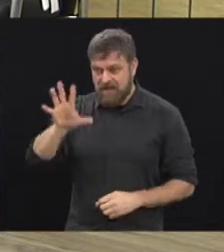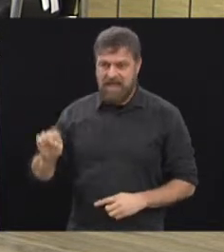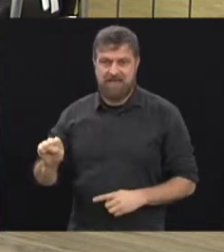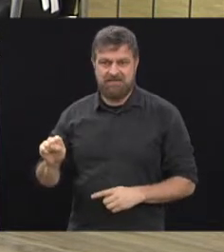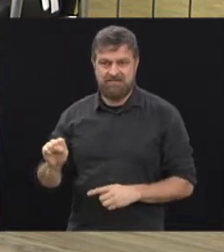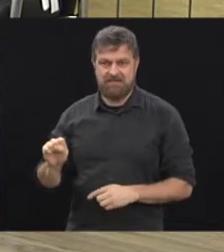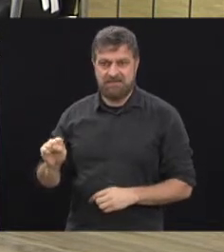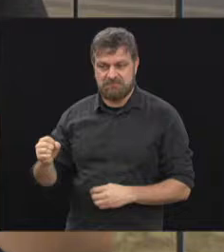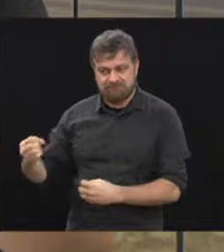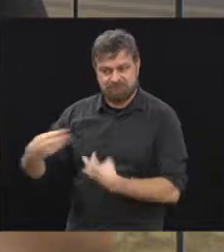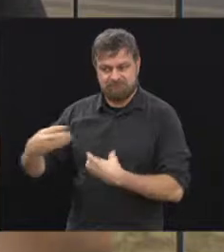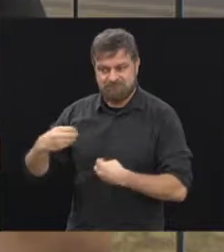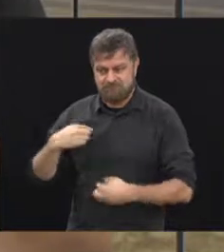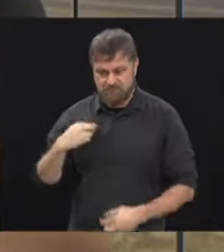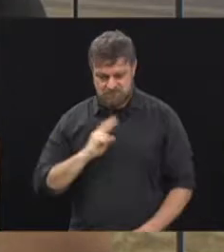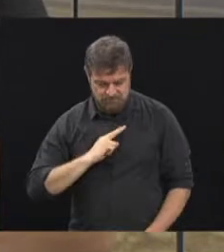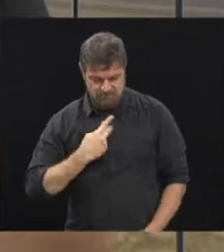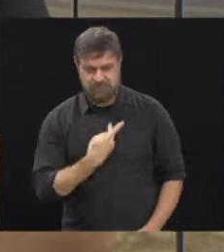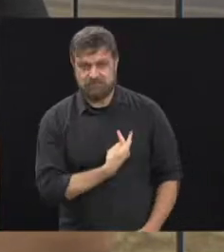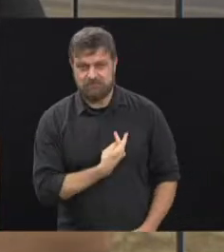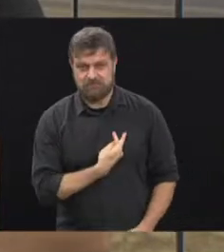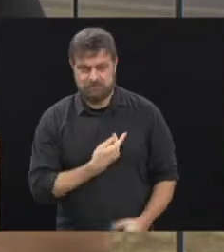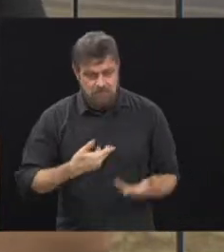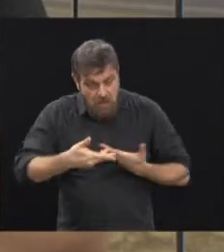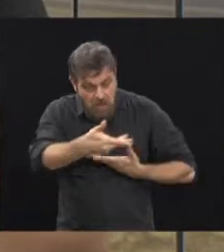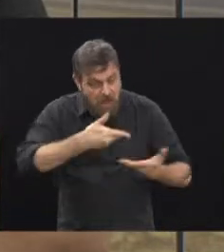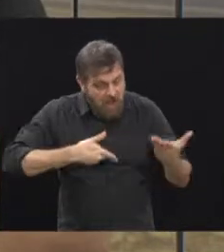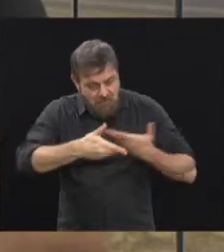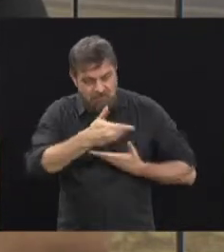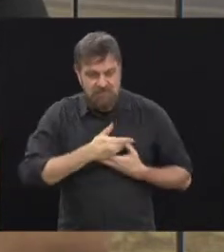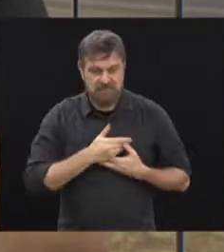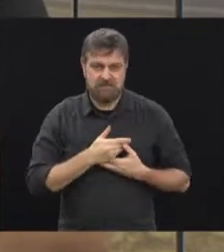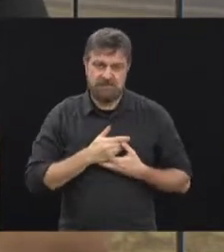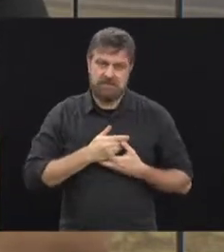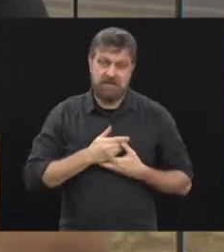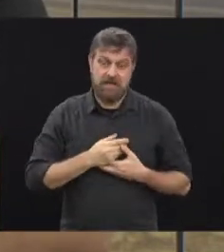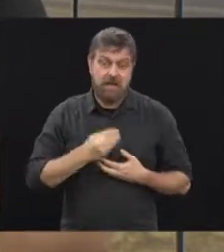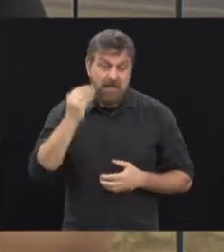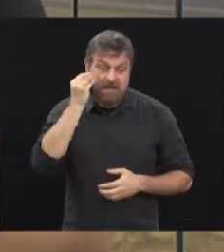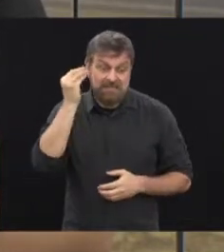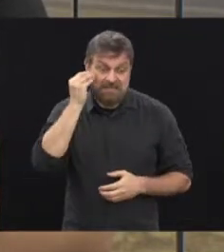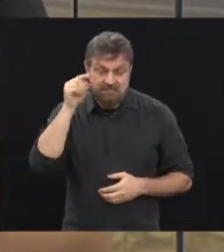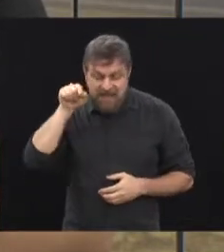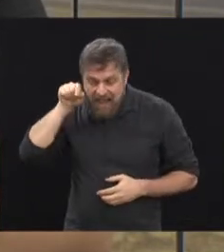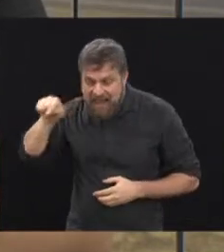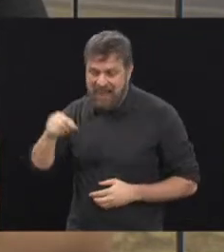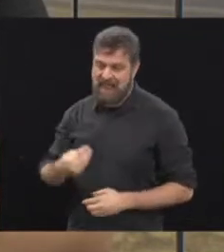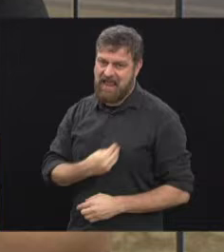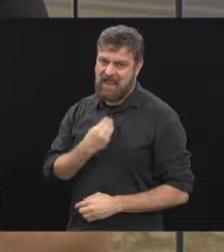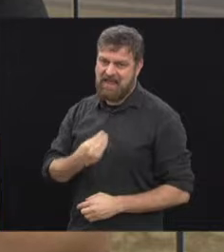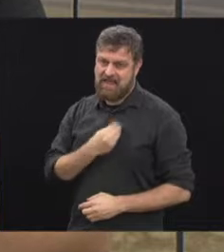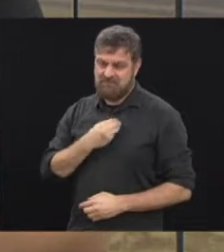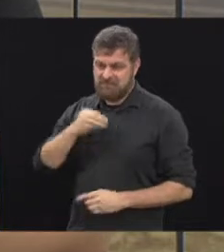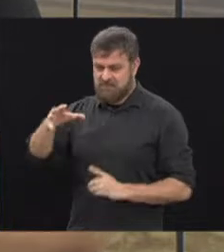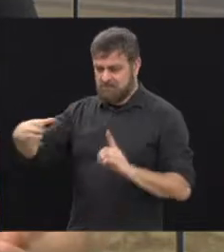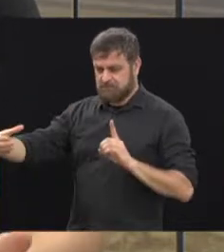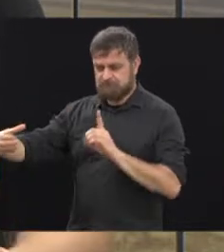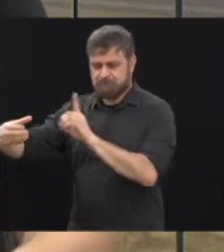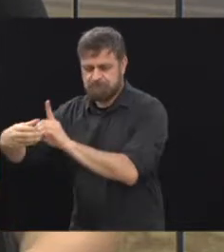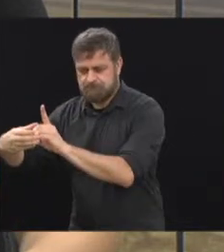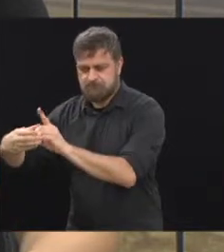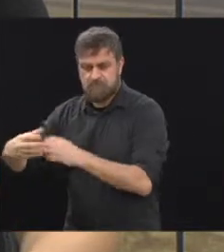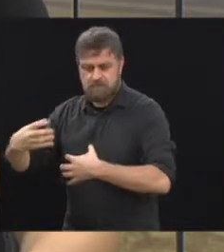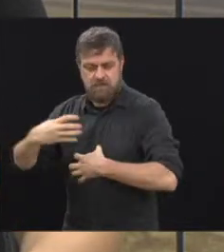transformação. E quando a gente fala aqui, a gente está conversando sobre isso, é uma coisa. Mas quando a gente vive isso, eu acho que o jeito